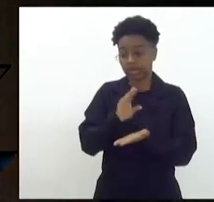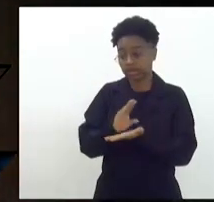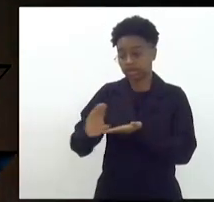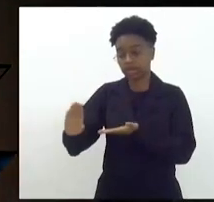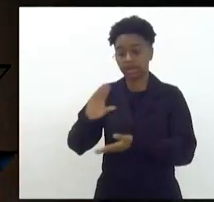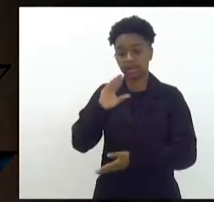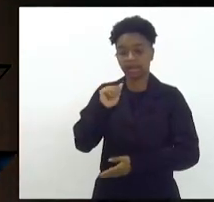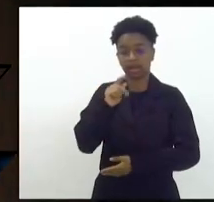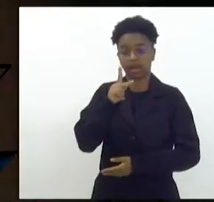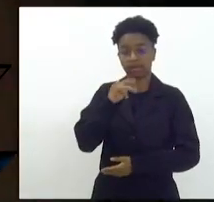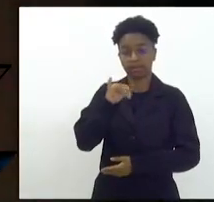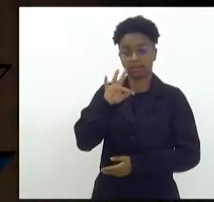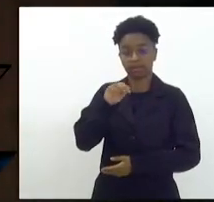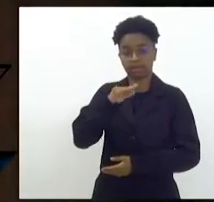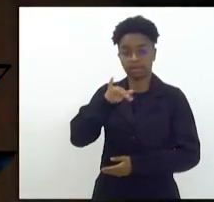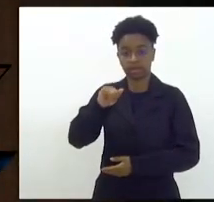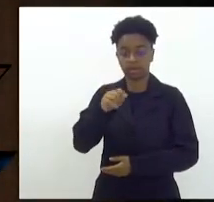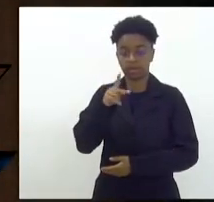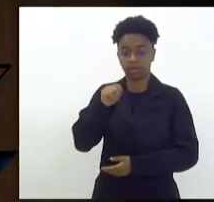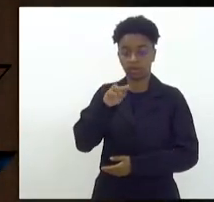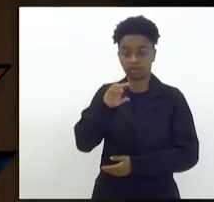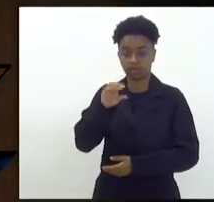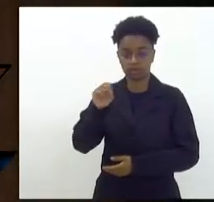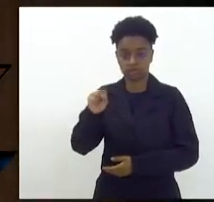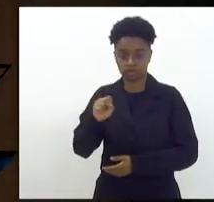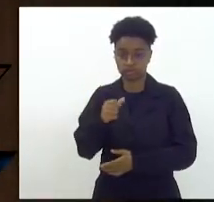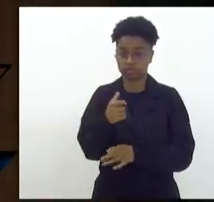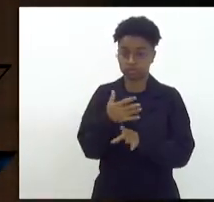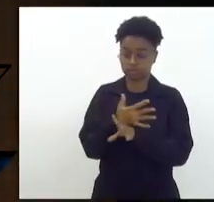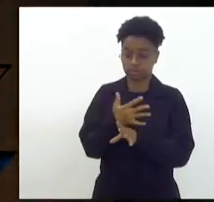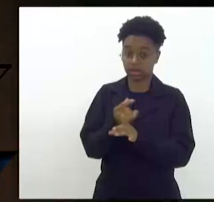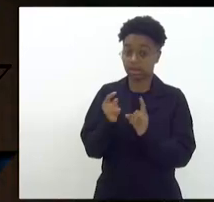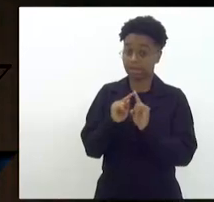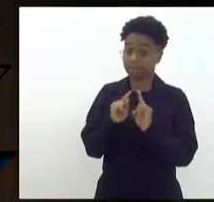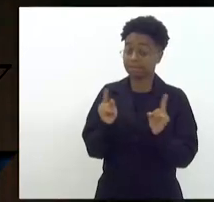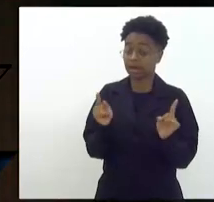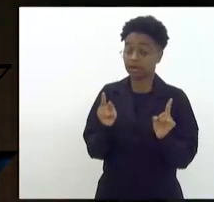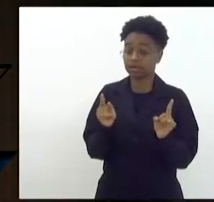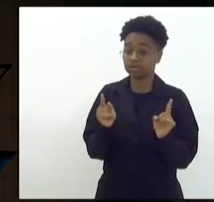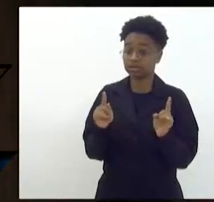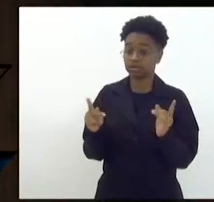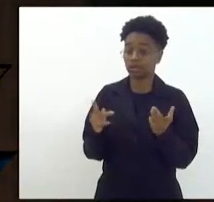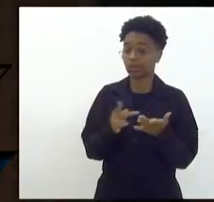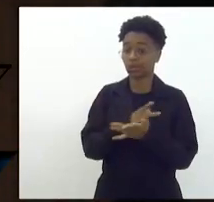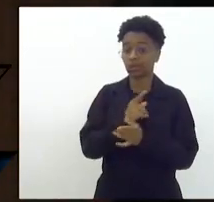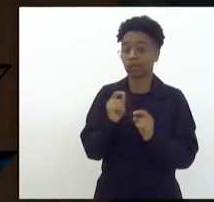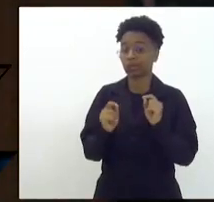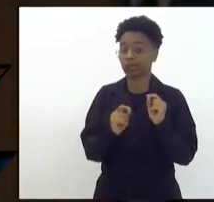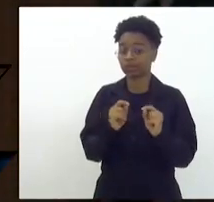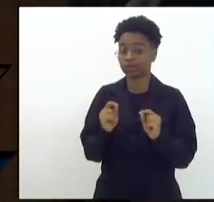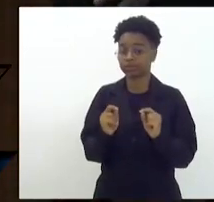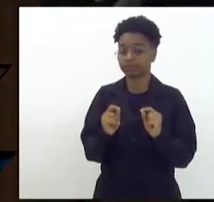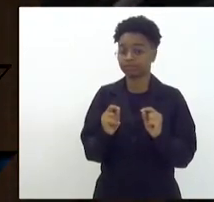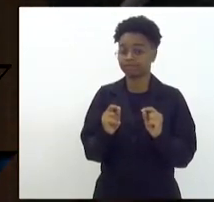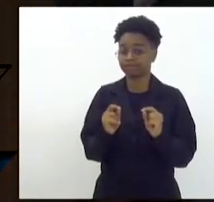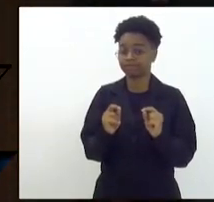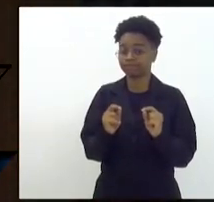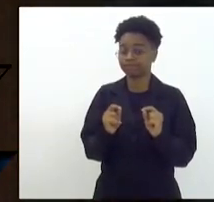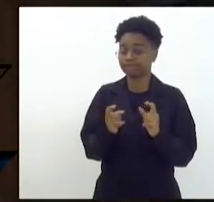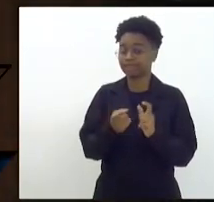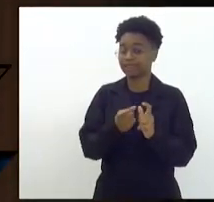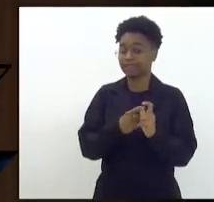dos portos de São João da Barra acontece que presidente depende